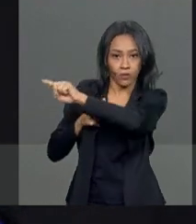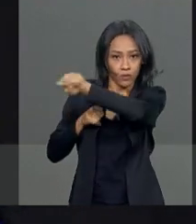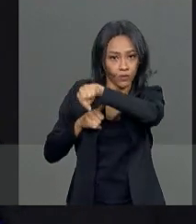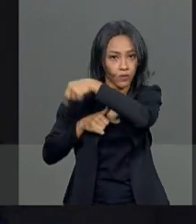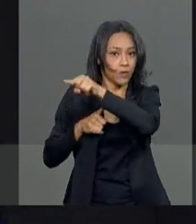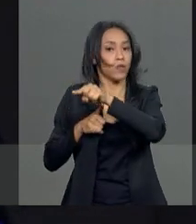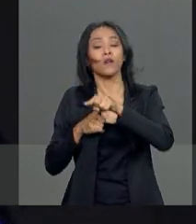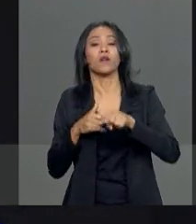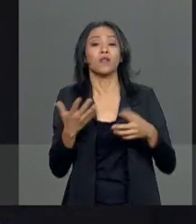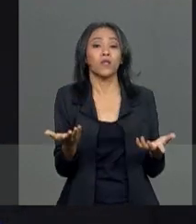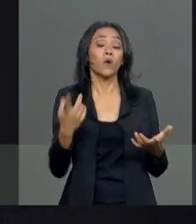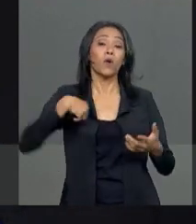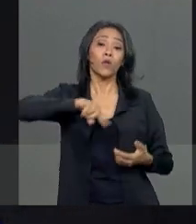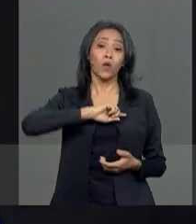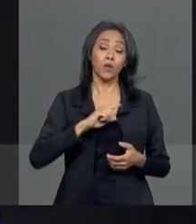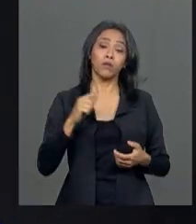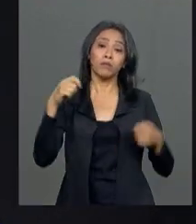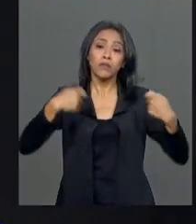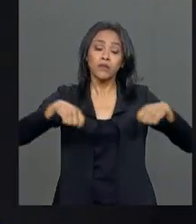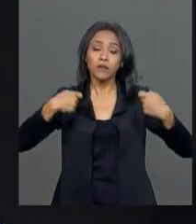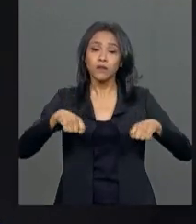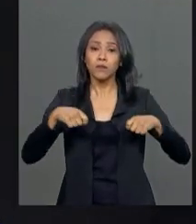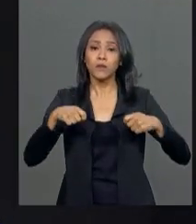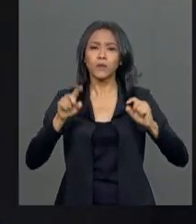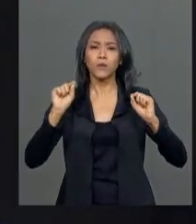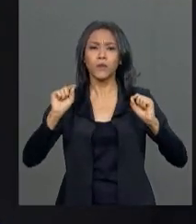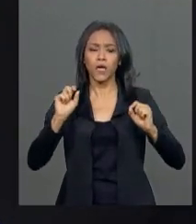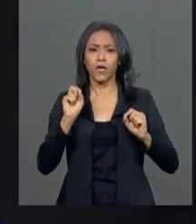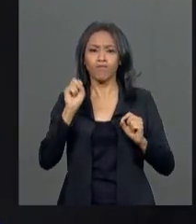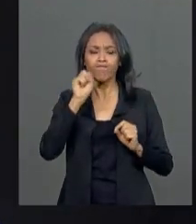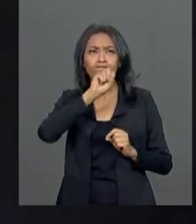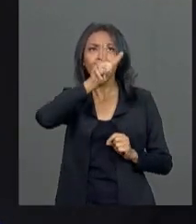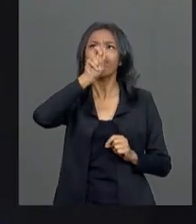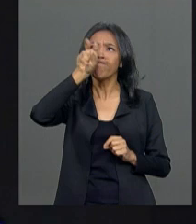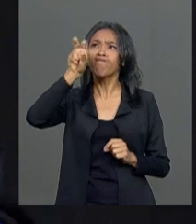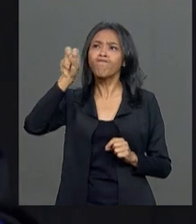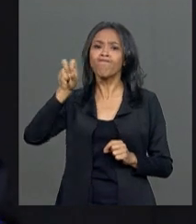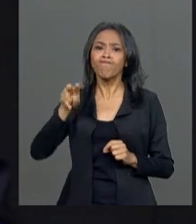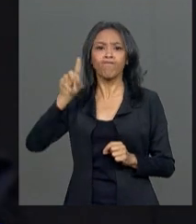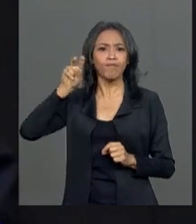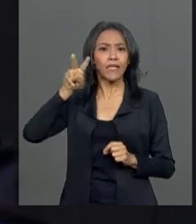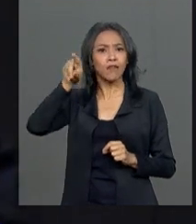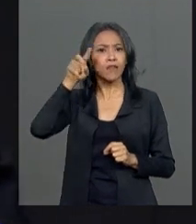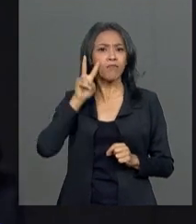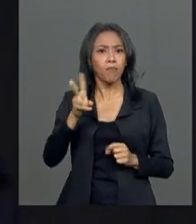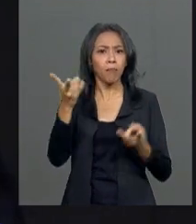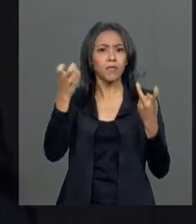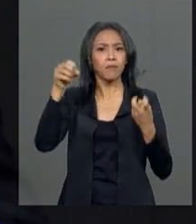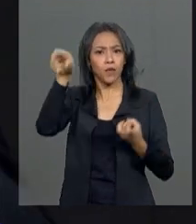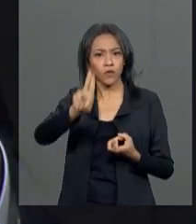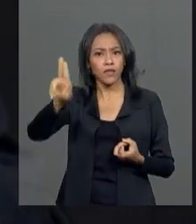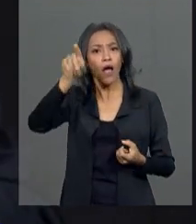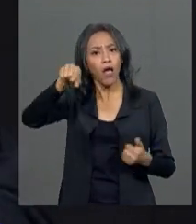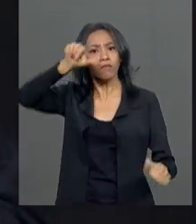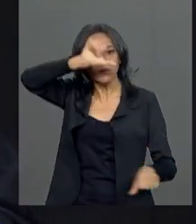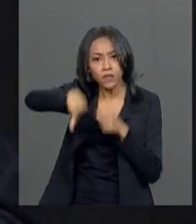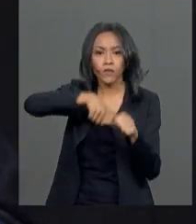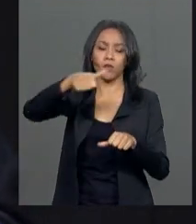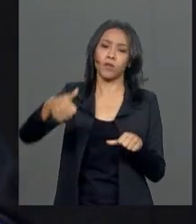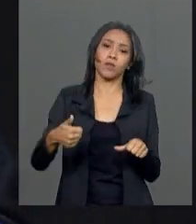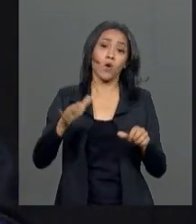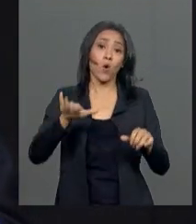nós temos então que olhar para as instituições, para a transformação. Então, quando você traz uma